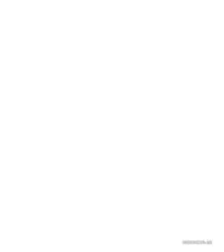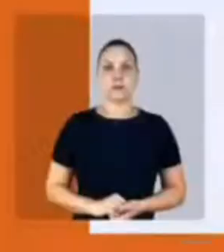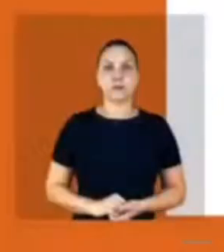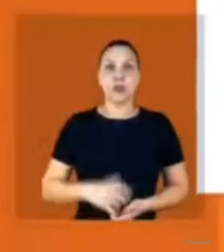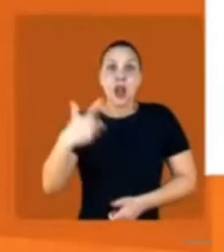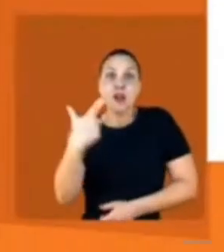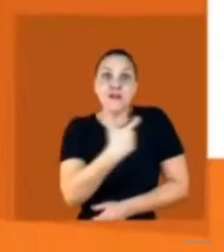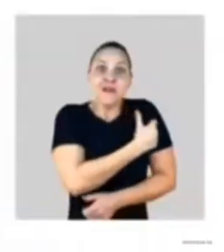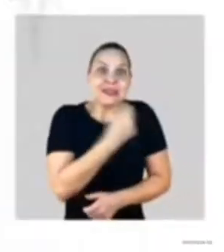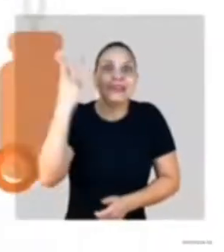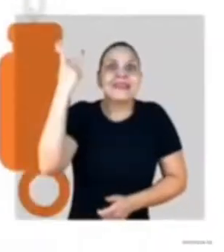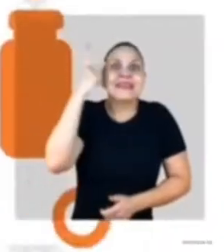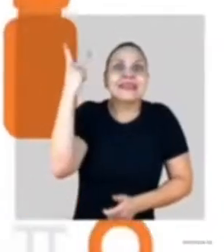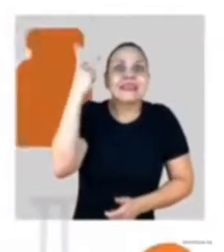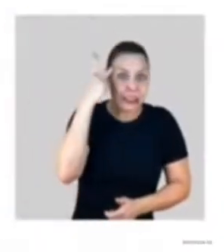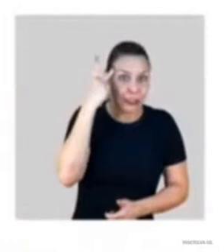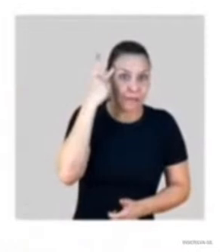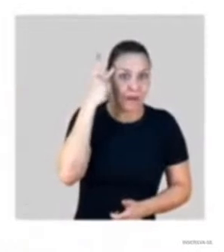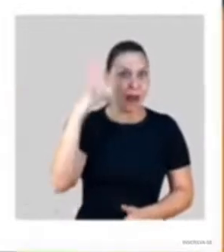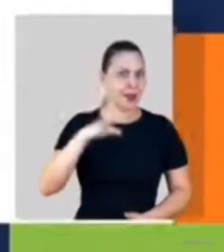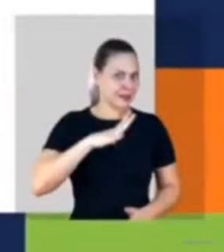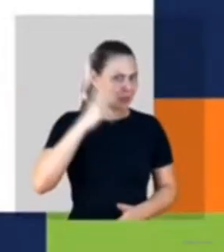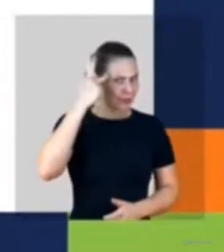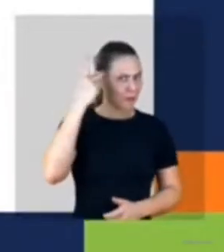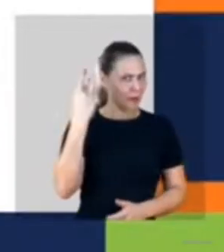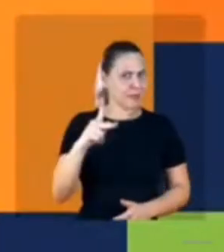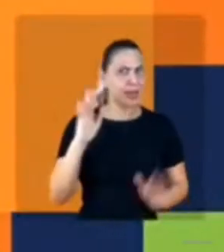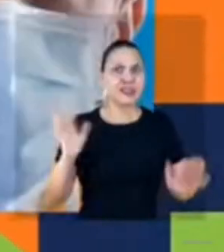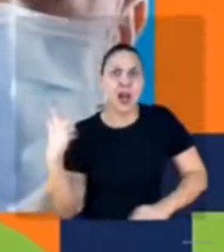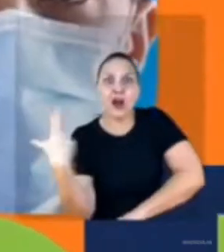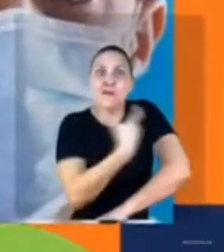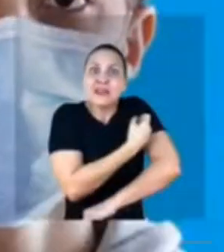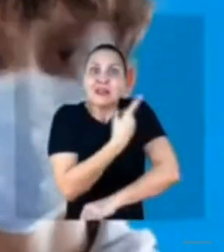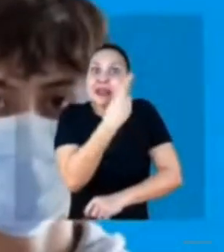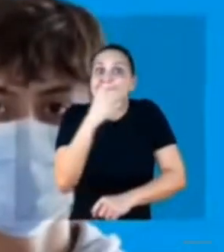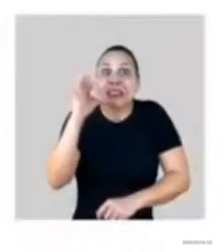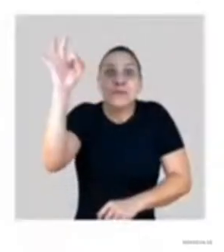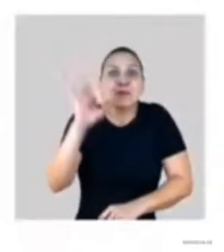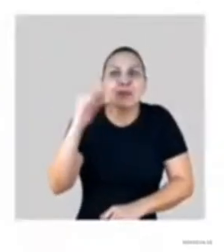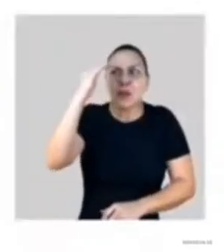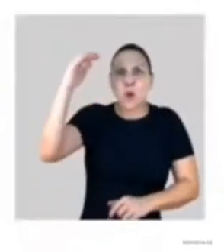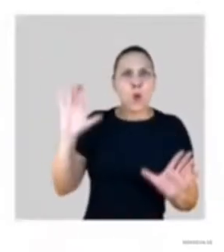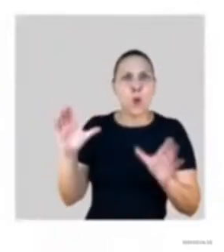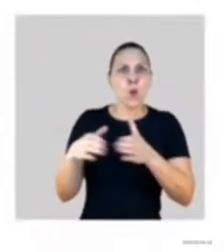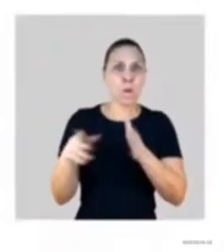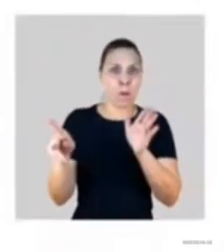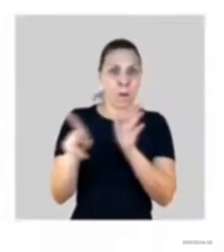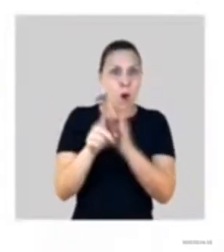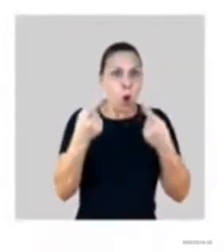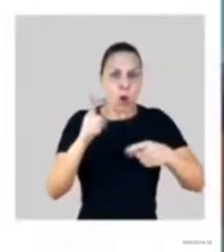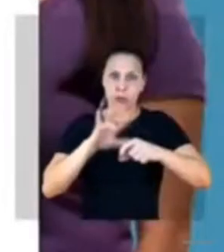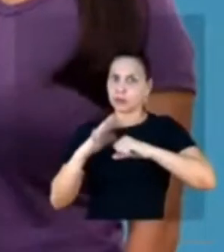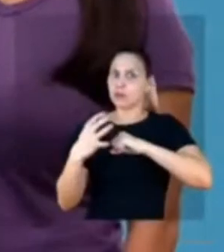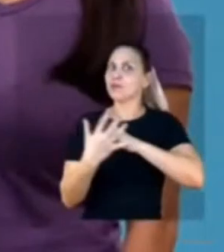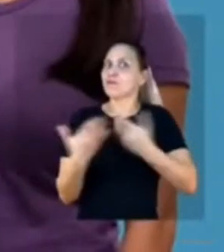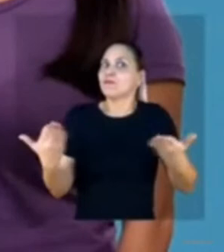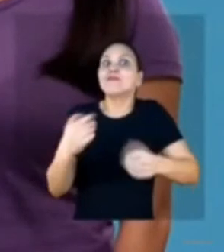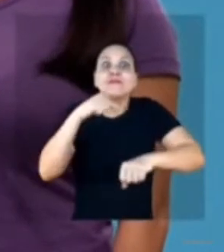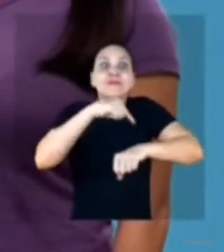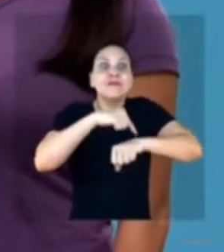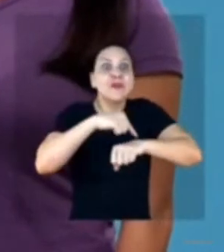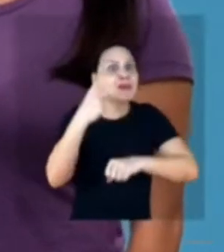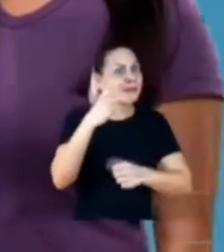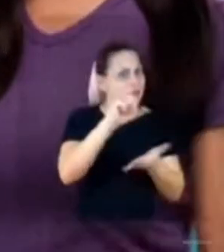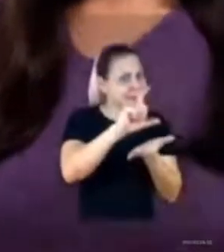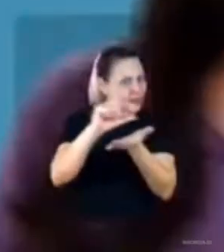Paulo. Vacina Sampa. A cidade de São Paulo já vacinou 100% do público adulto contra a Covid-19.